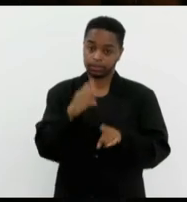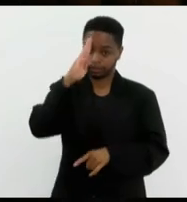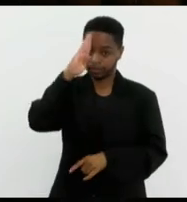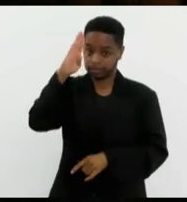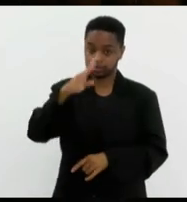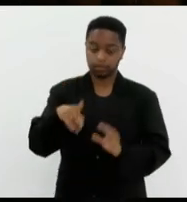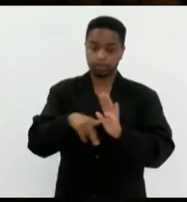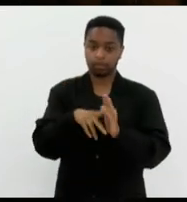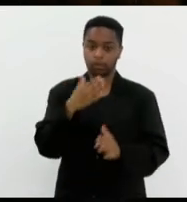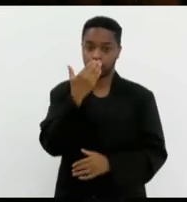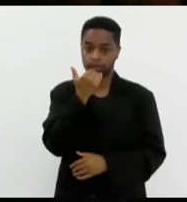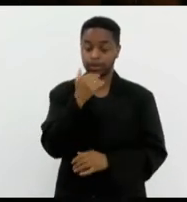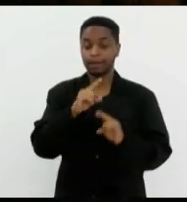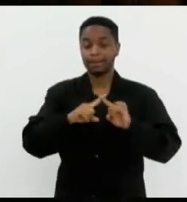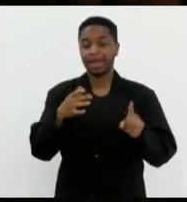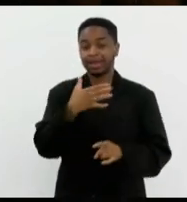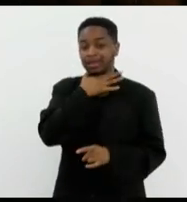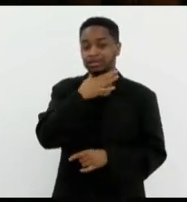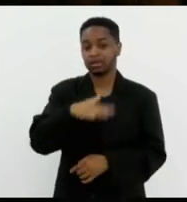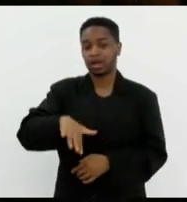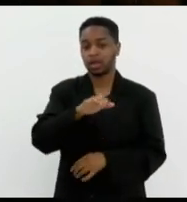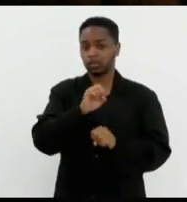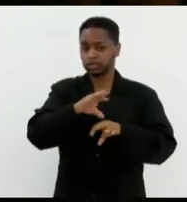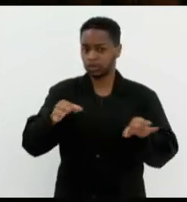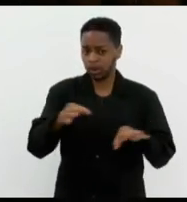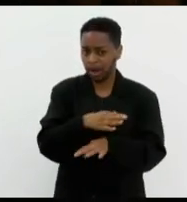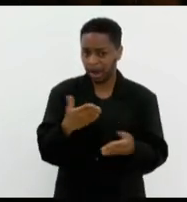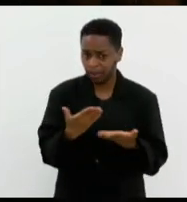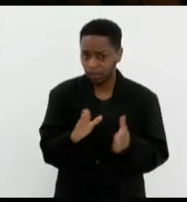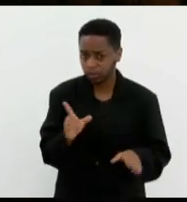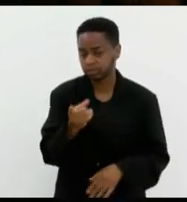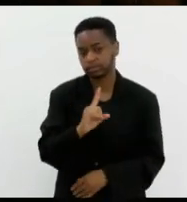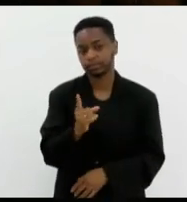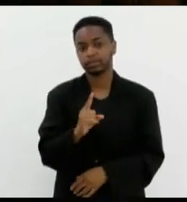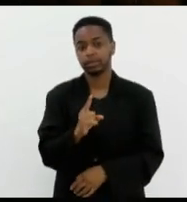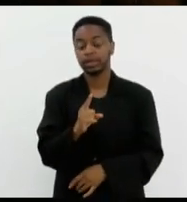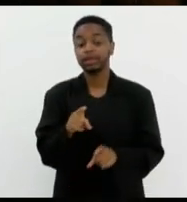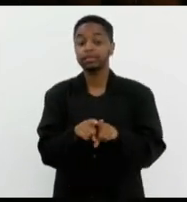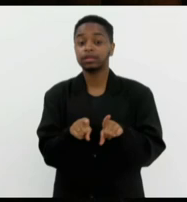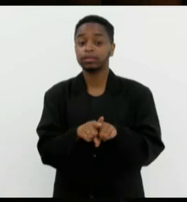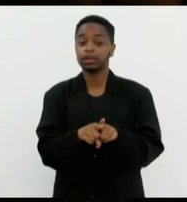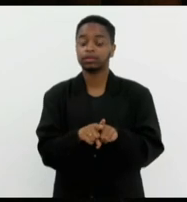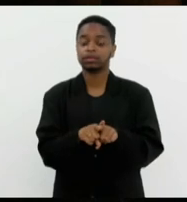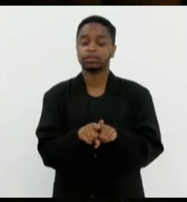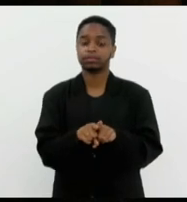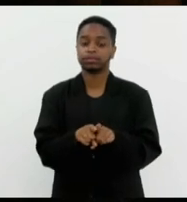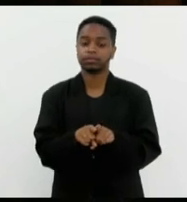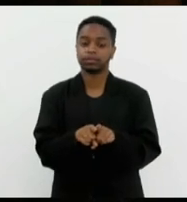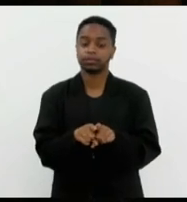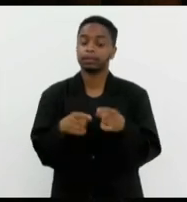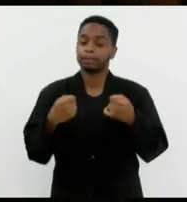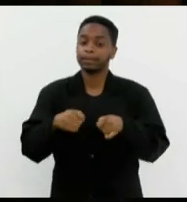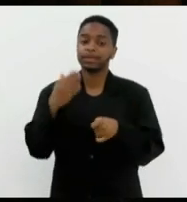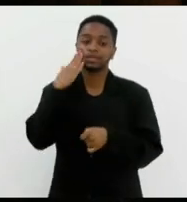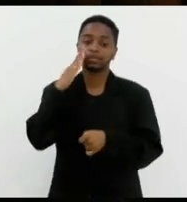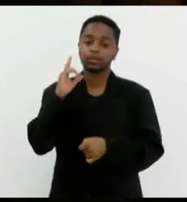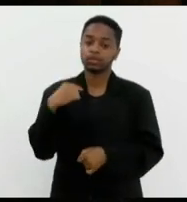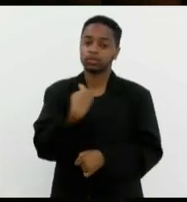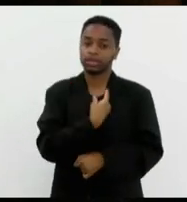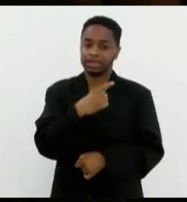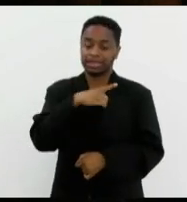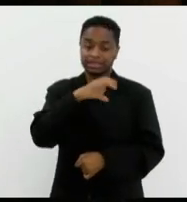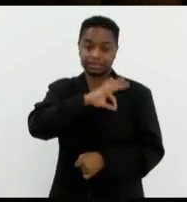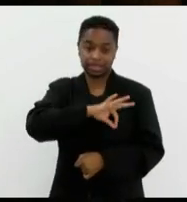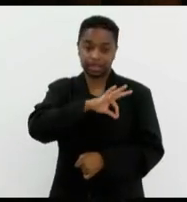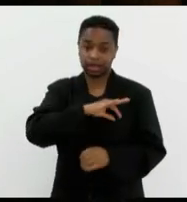alimentícios. Mas a crise da educação ela não acaba aí. Também não acaba no fato que a gente tem os salários mais baixos entre todas